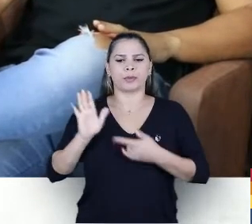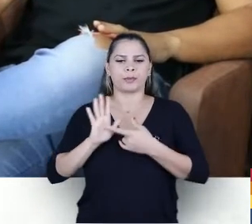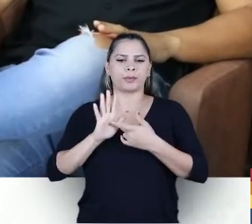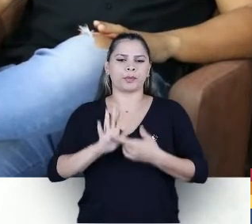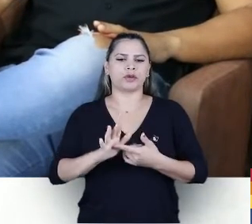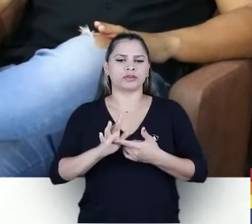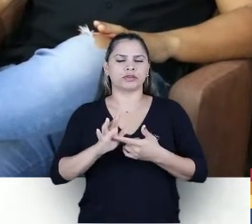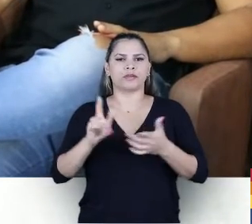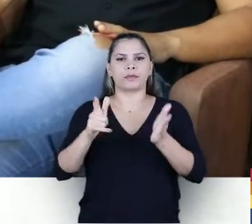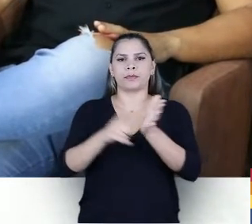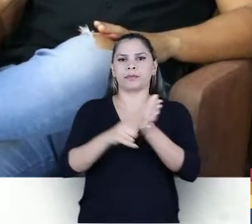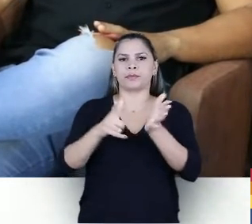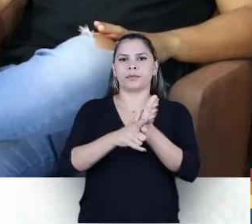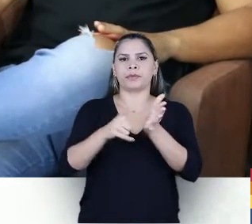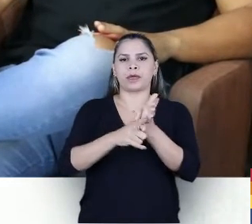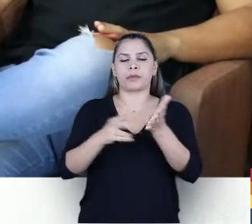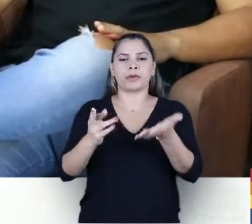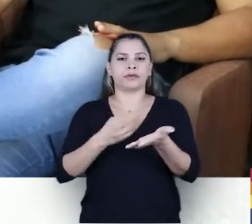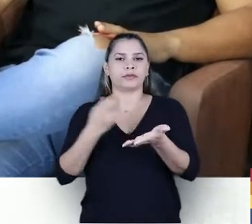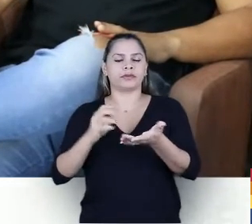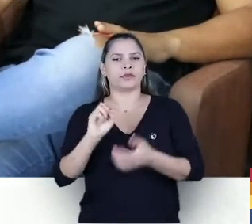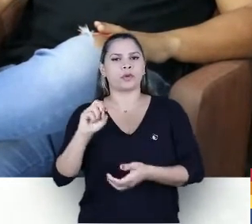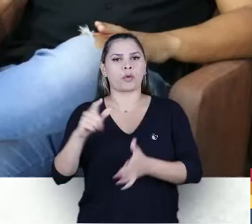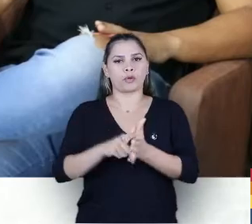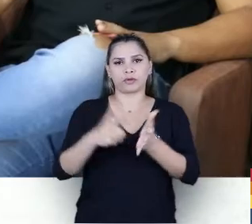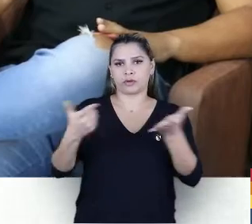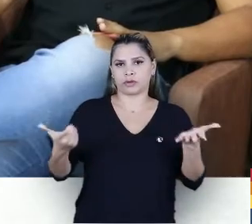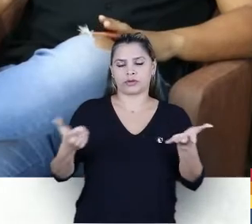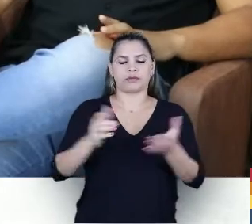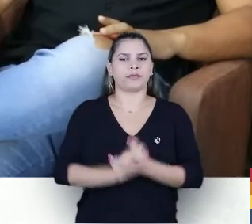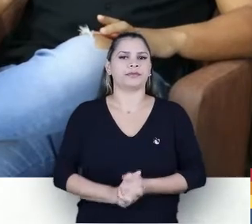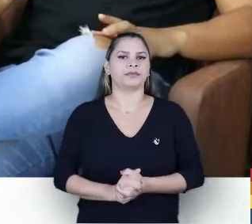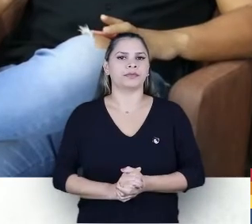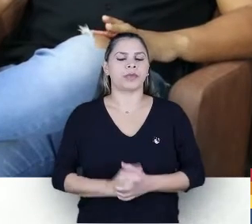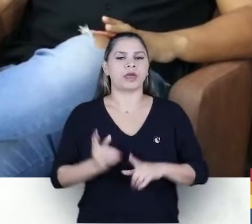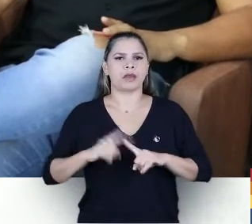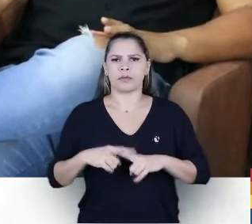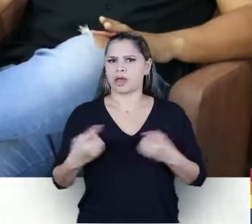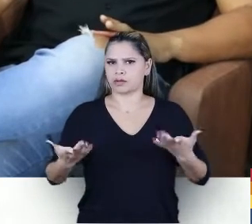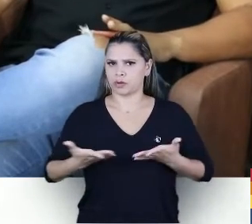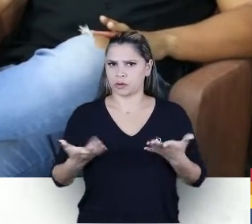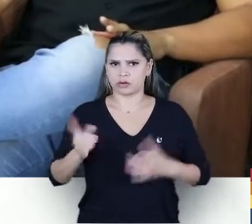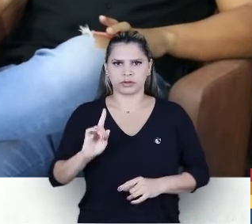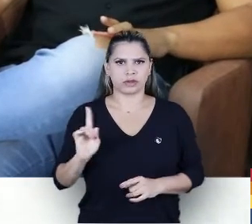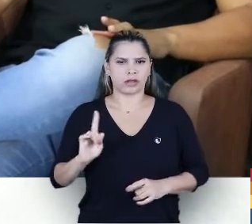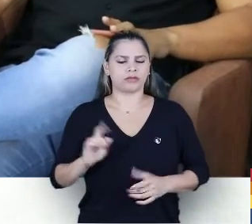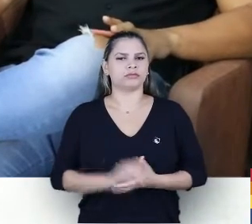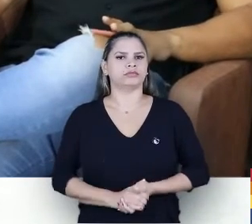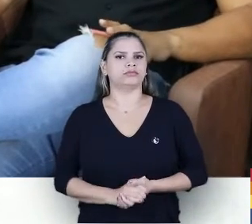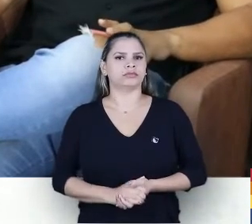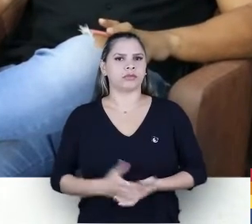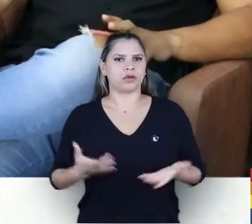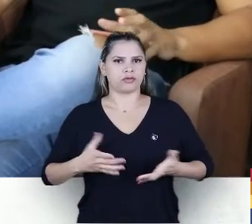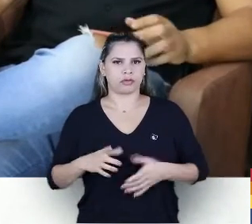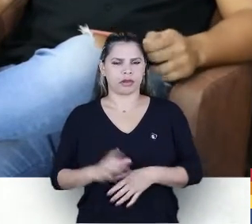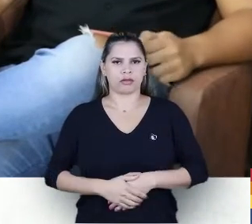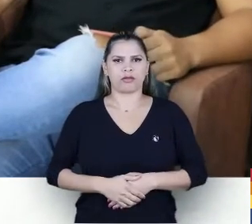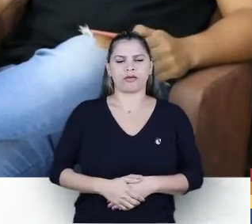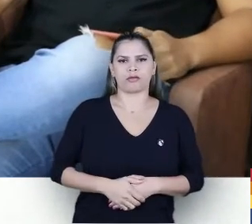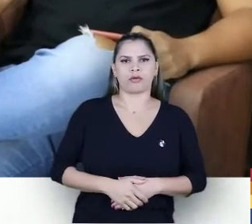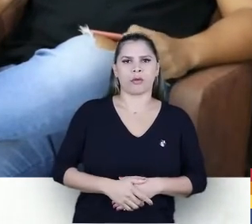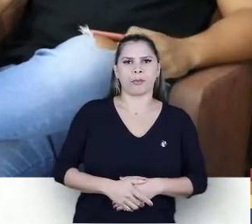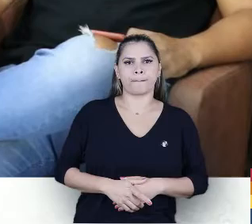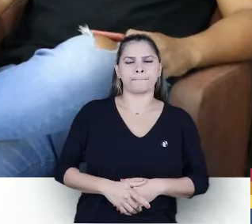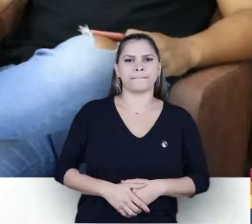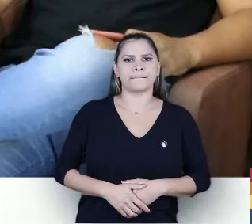né? Antes, digamos, até um pouco tempo atrás, os alunos apareceriam com uma página de revista, com uma folha de